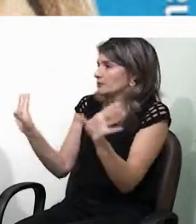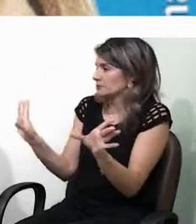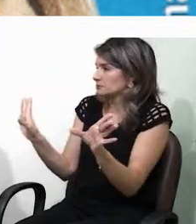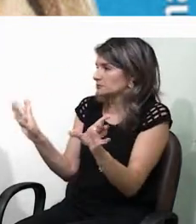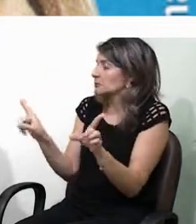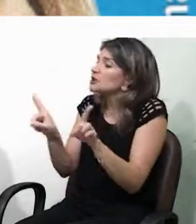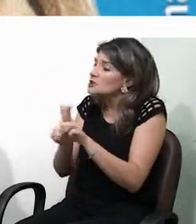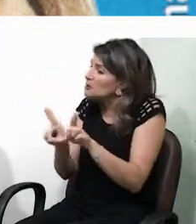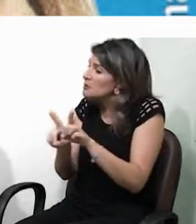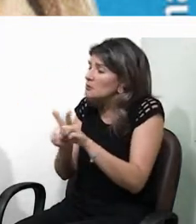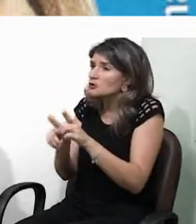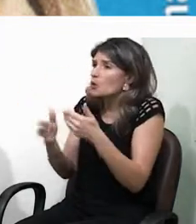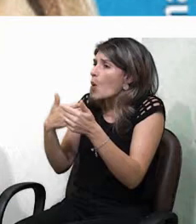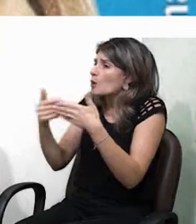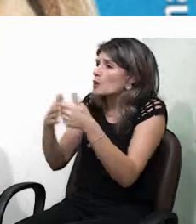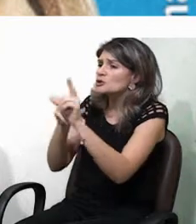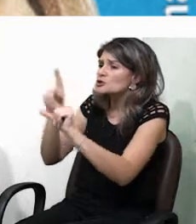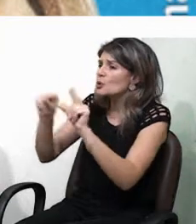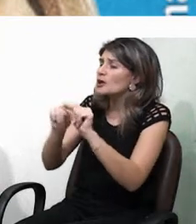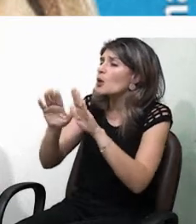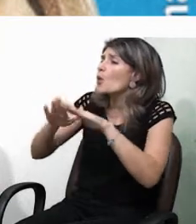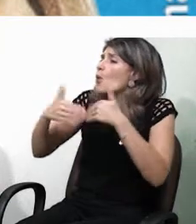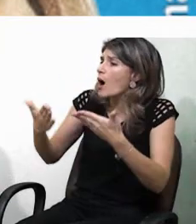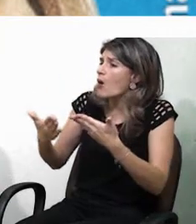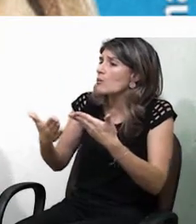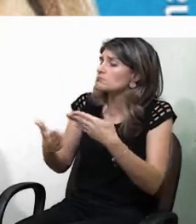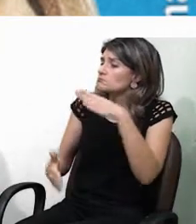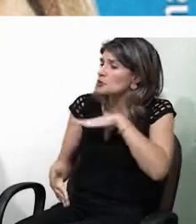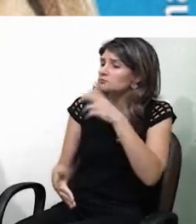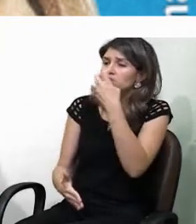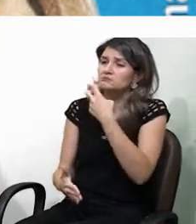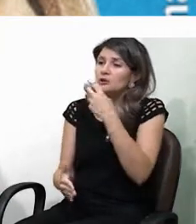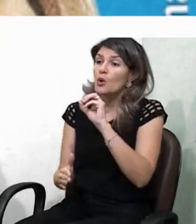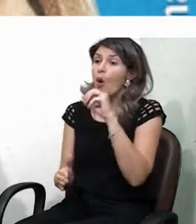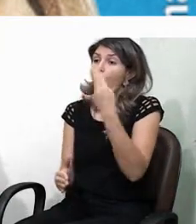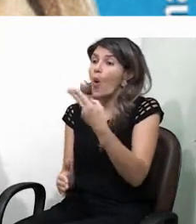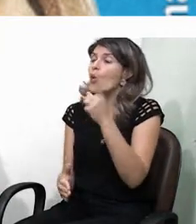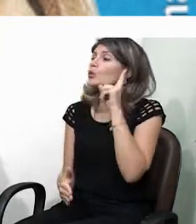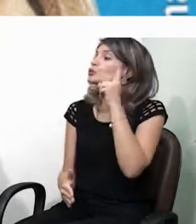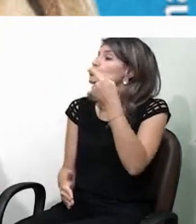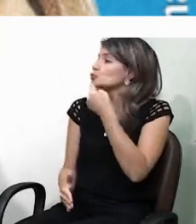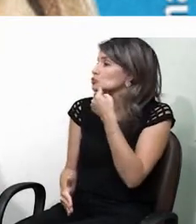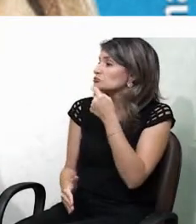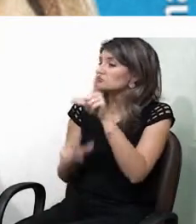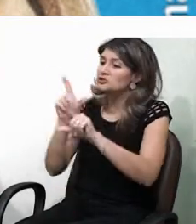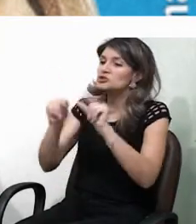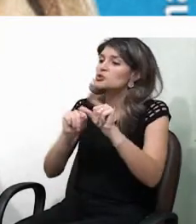comunidade surda ou não, né? Isso eles são como nós.